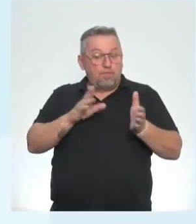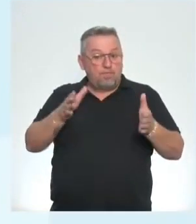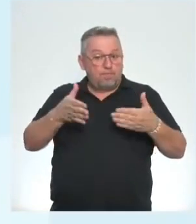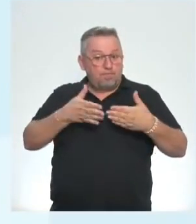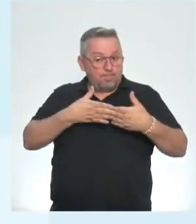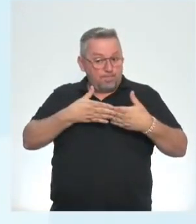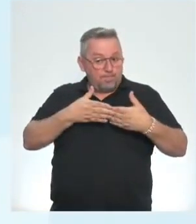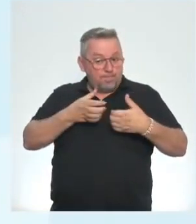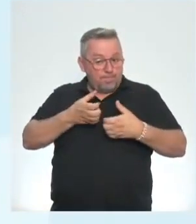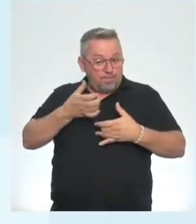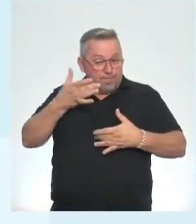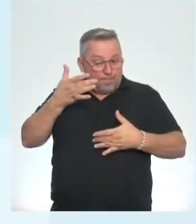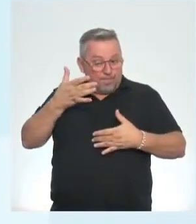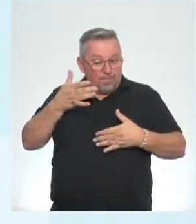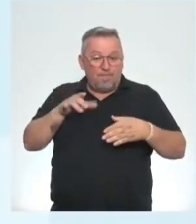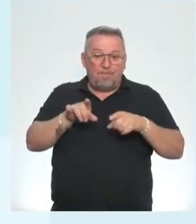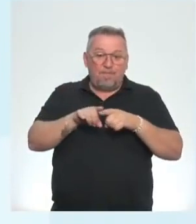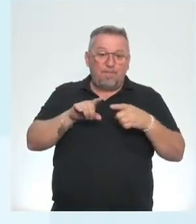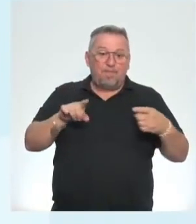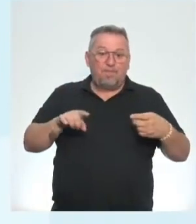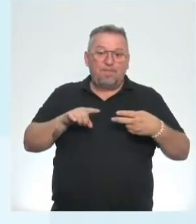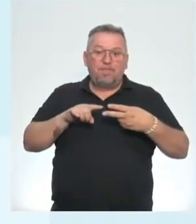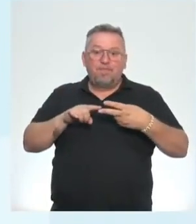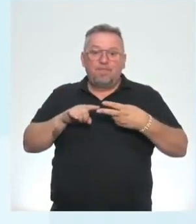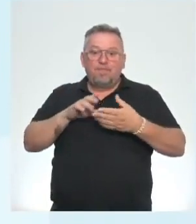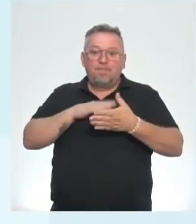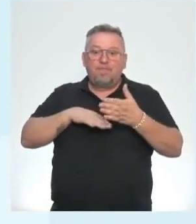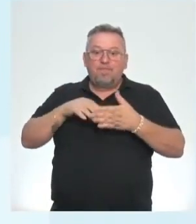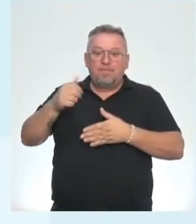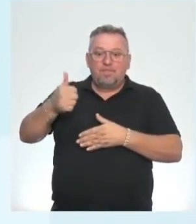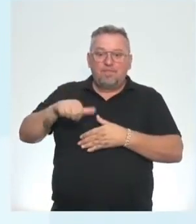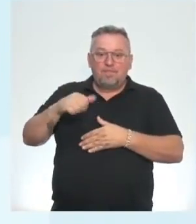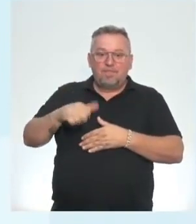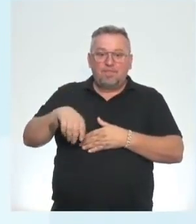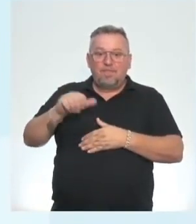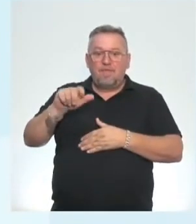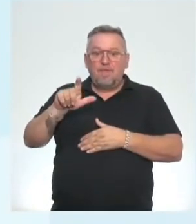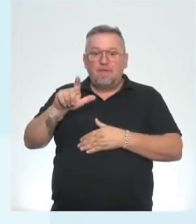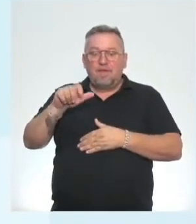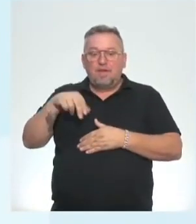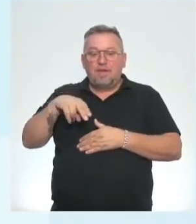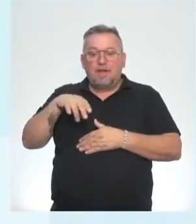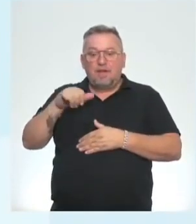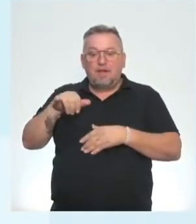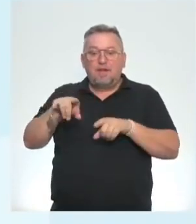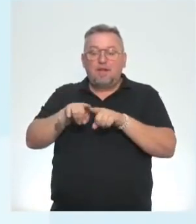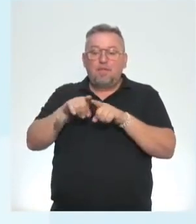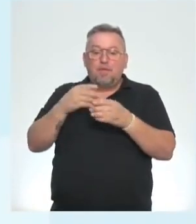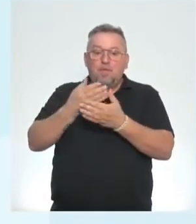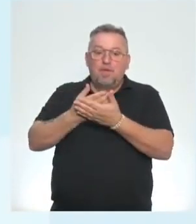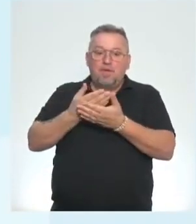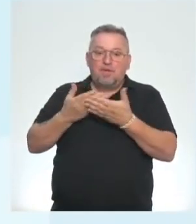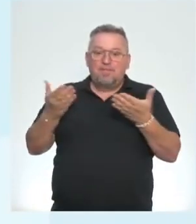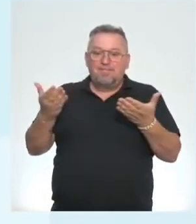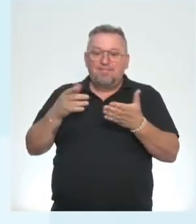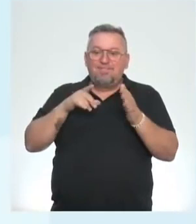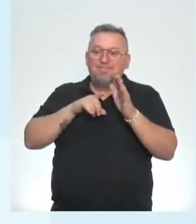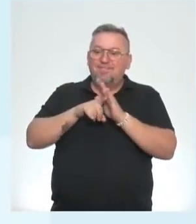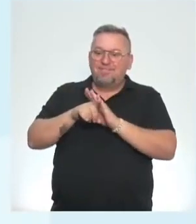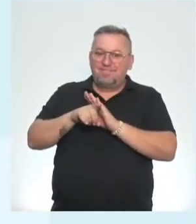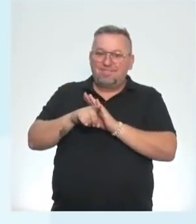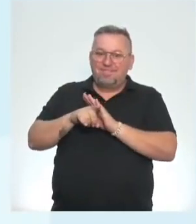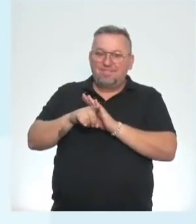fechado, é o tema central. E no segundo, nós temos toda a análise ali da aluna Aline sobre como que funcionam essas aulas. Agora, a próxima